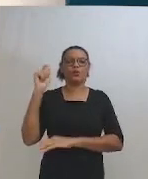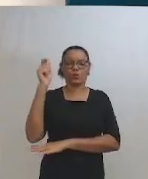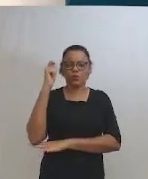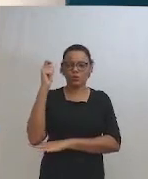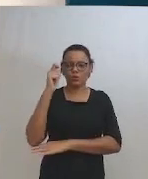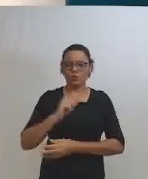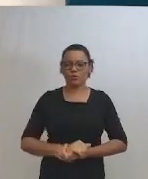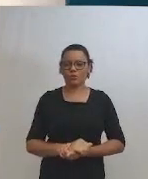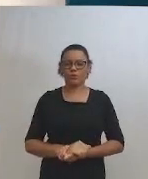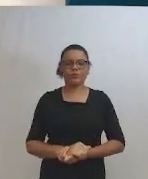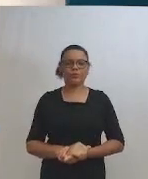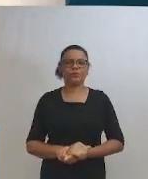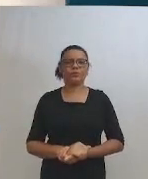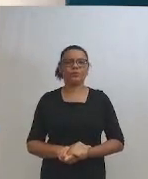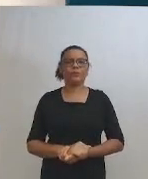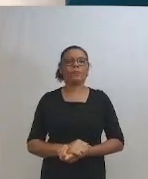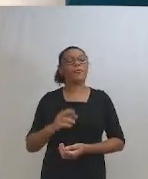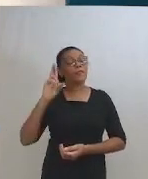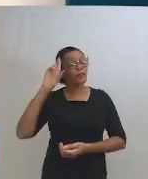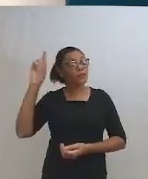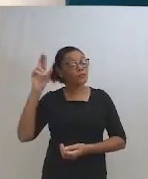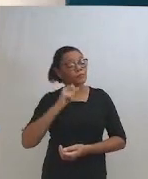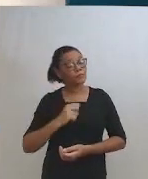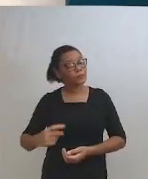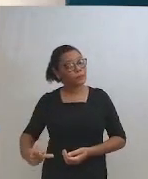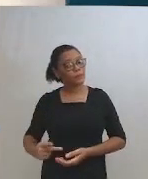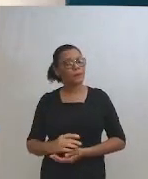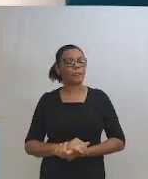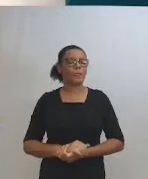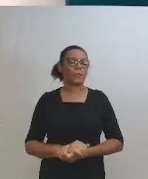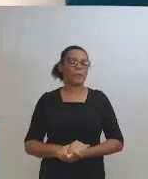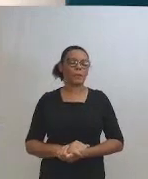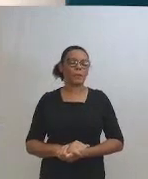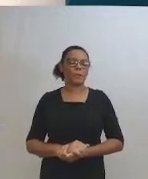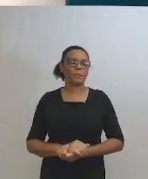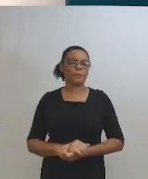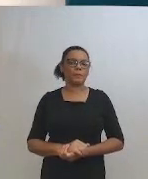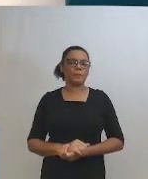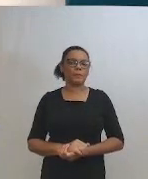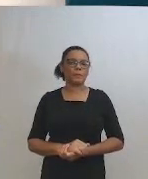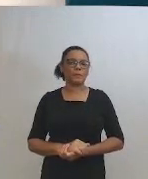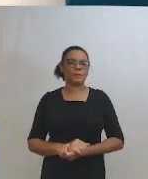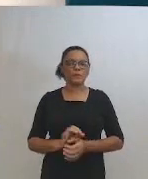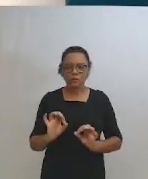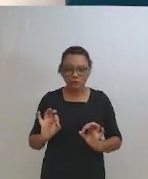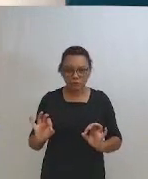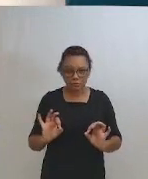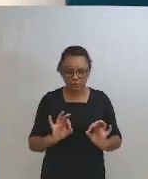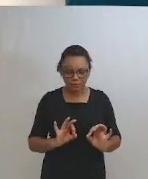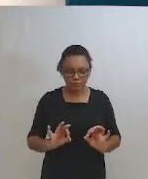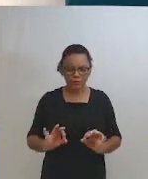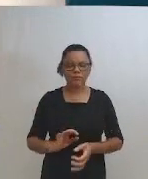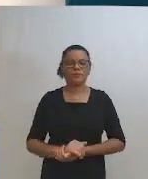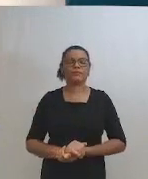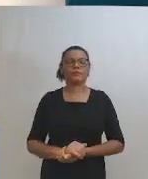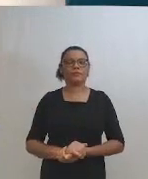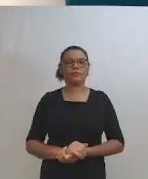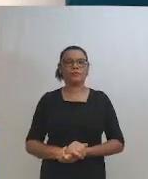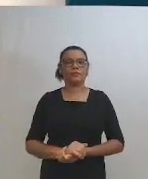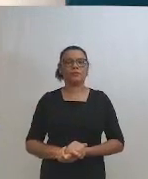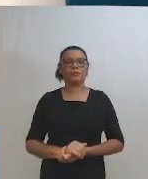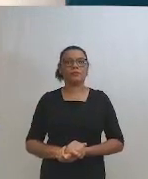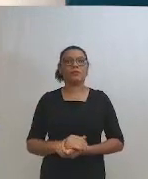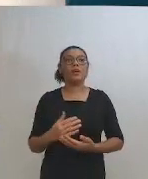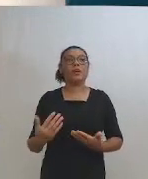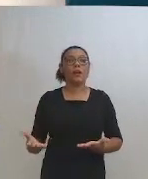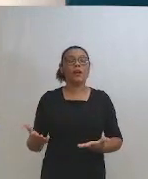Senhor presidente, deixa eu ver só se abre aqui certinho. Ah, é um voto vista, no caso da